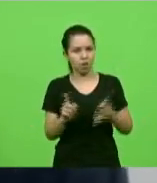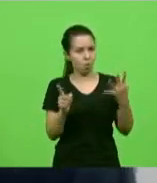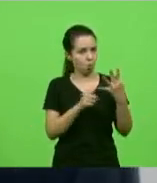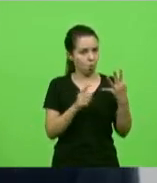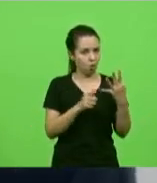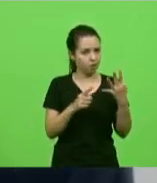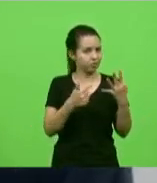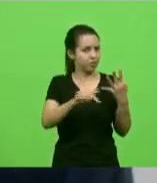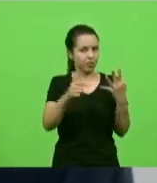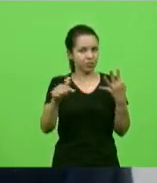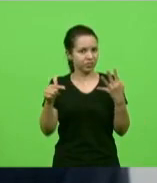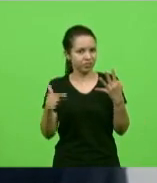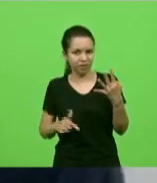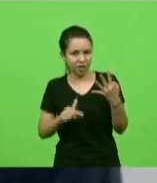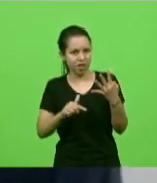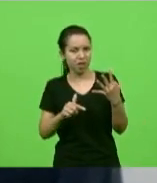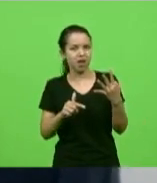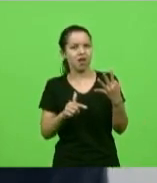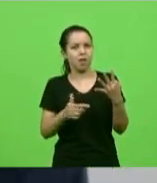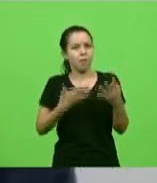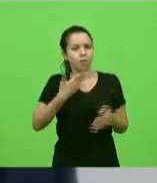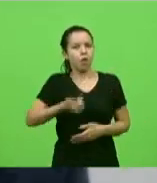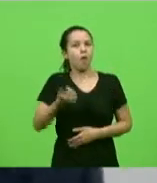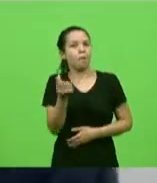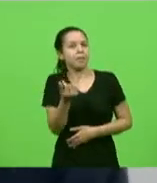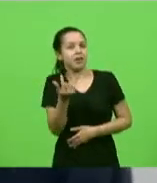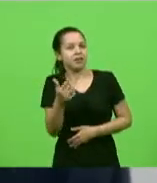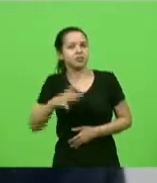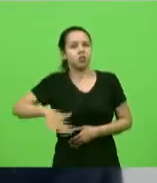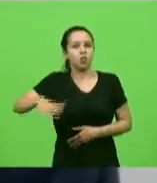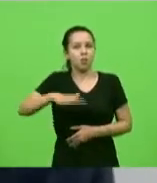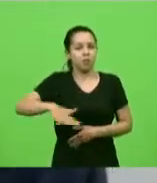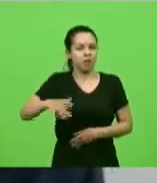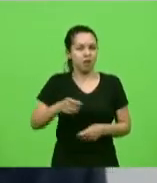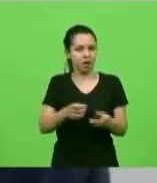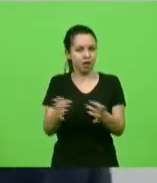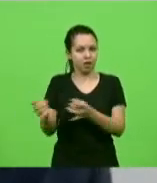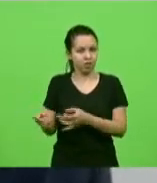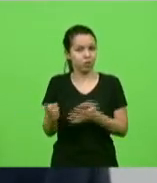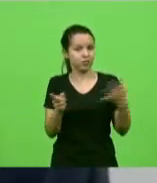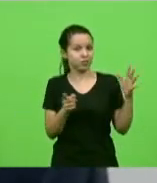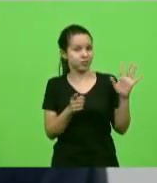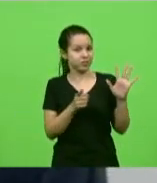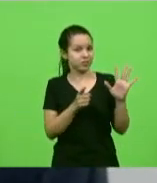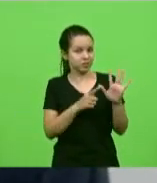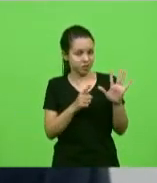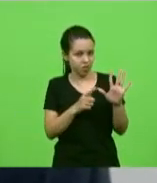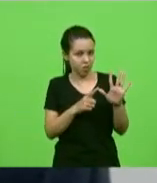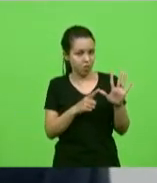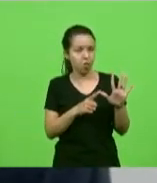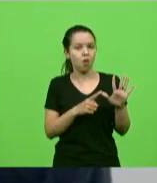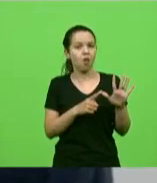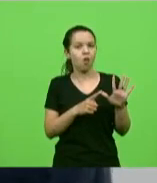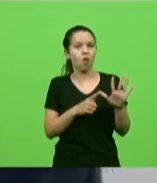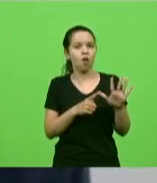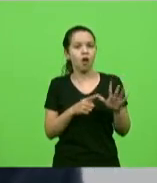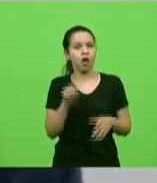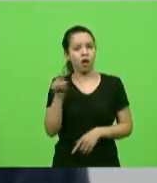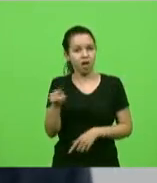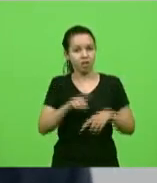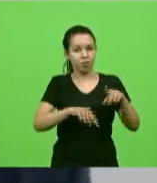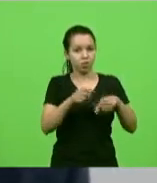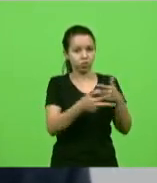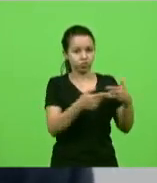sobre a inexistência de não mais haver um melhor preço no mercado. Cinco, descoberta de que os insumos estão pelo dobro do